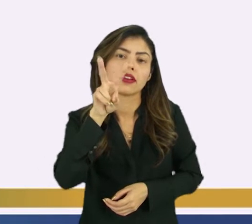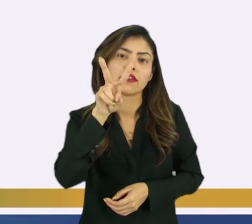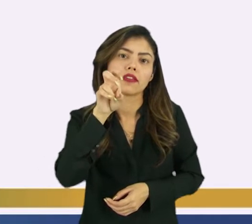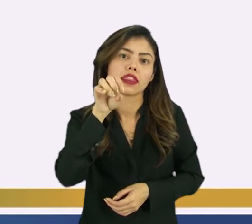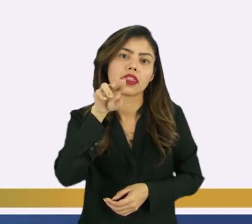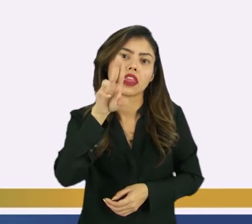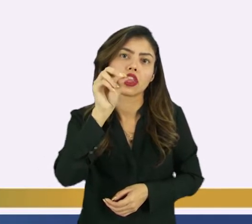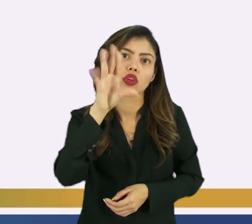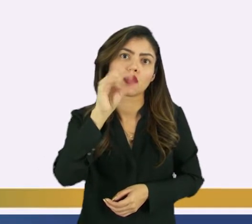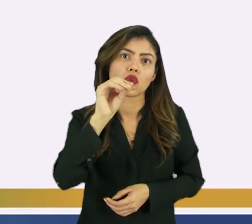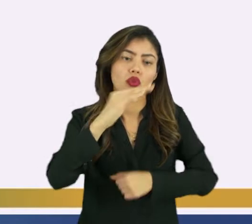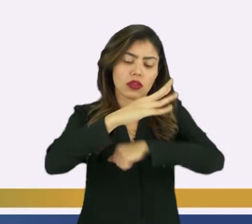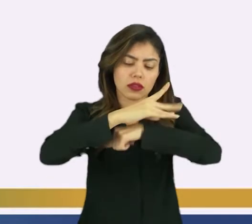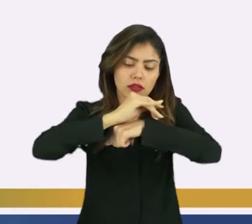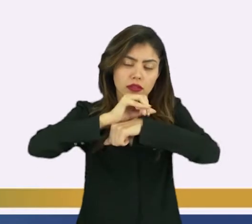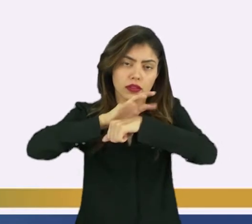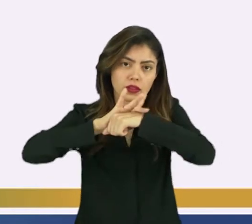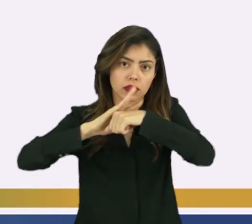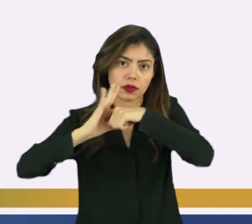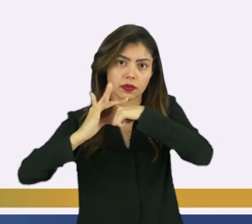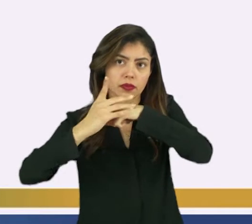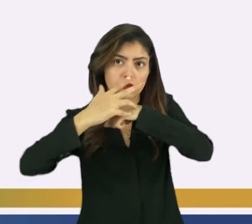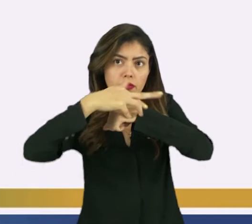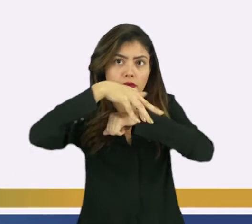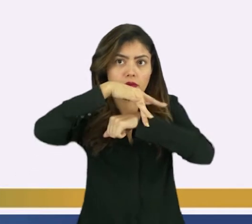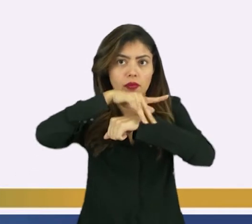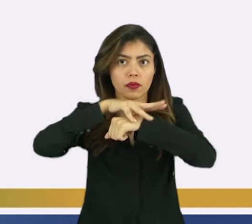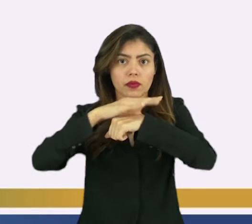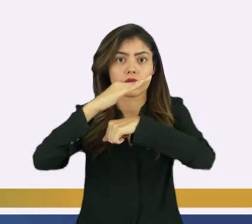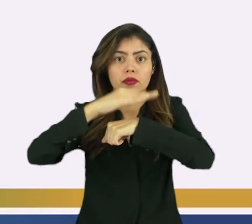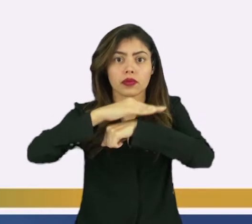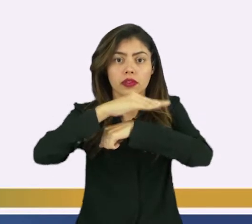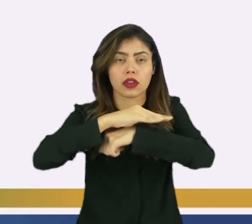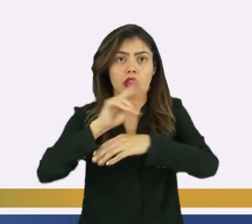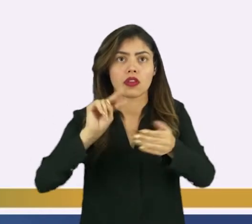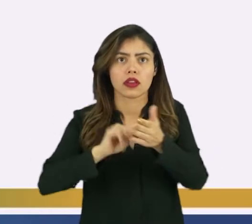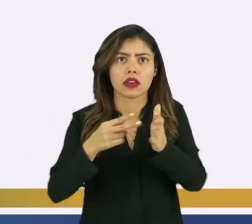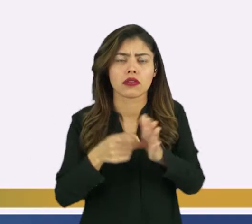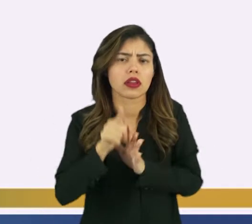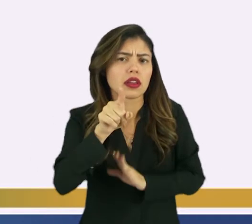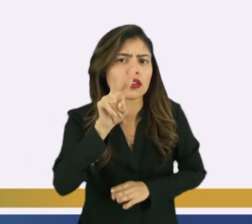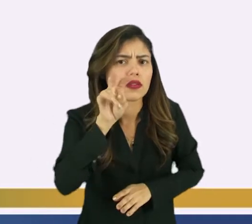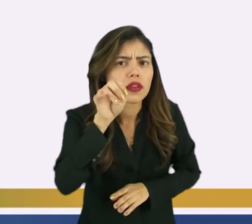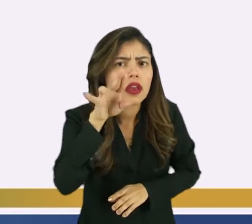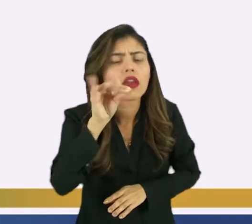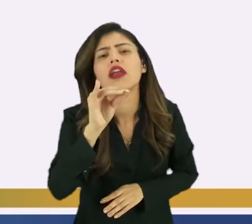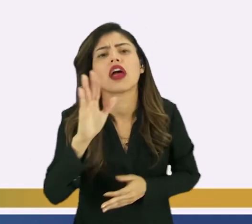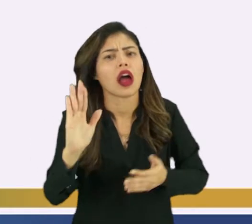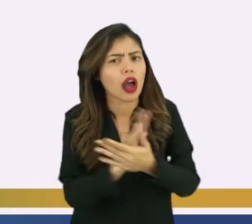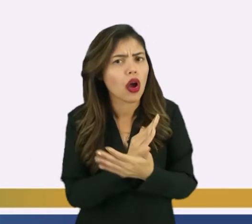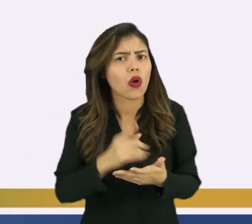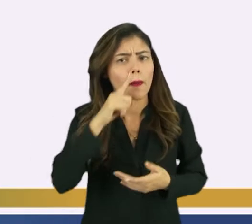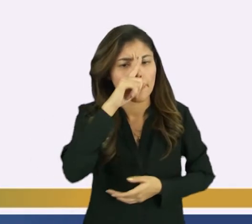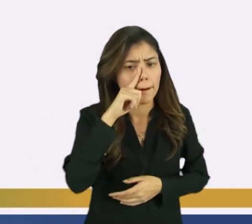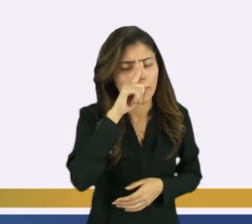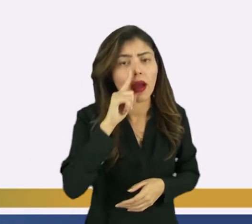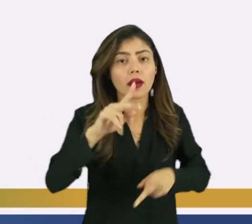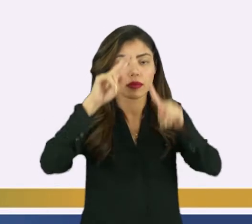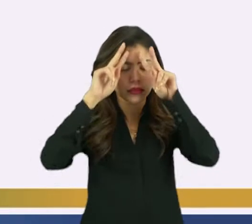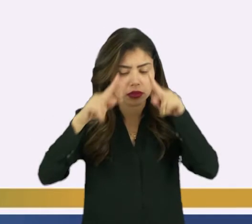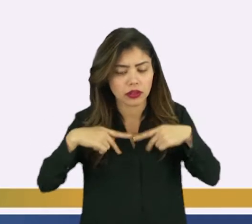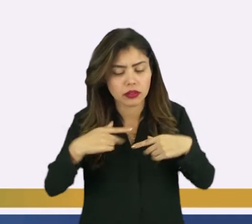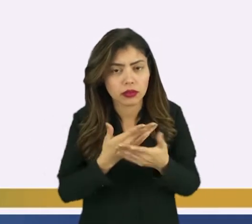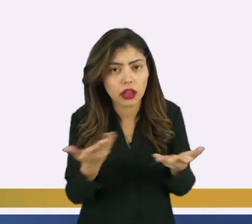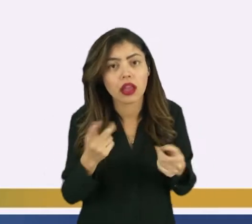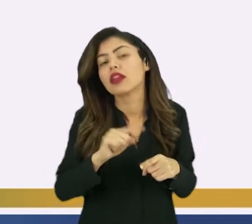espalhadas pela sua pele. Só que o que é importante destacar sobre isso? Não significa que esse veneno causa algum perigo para os